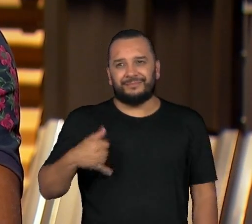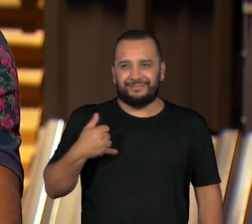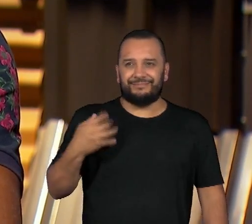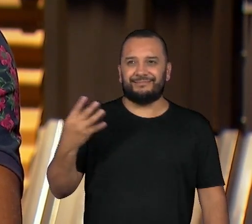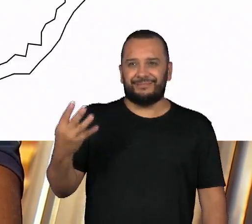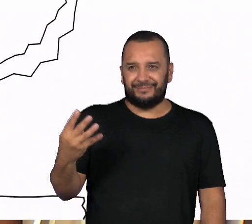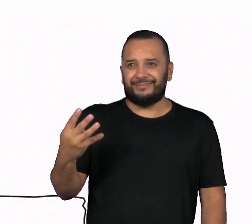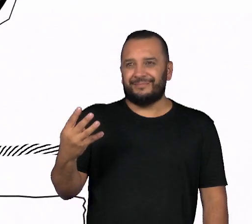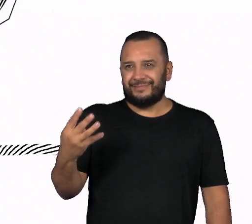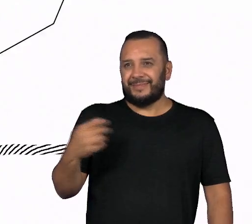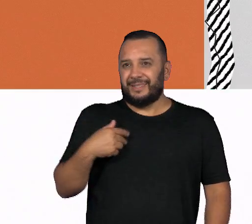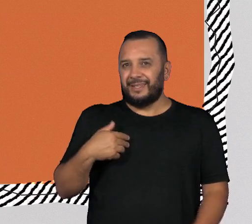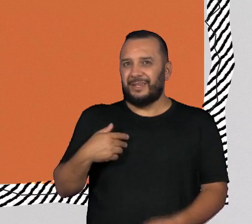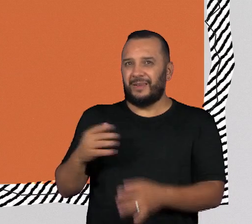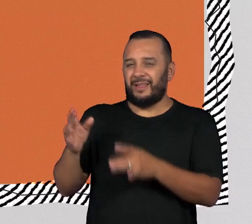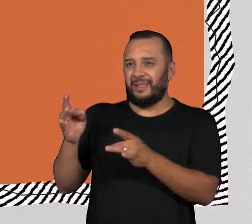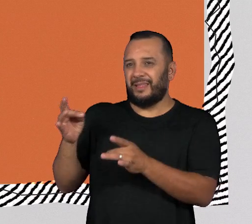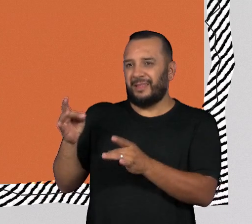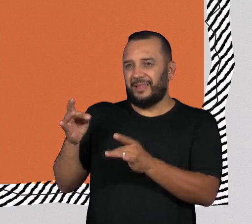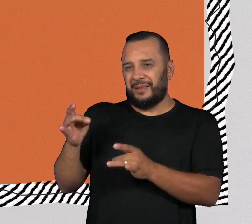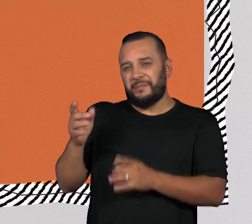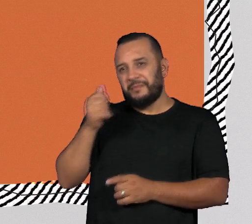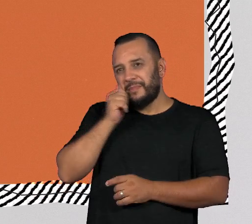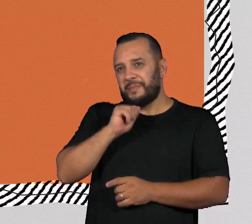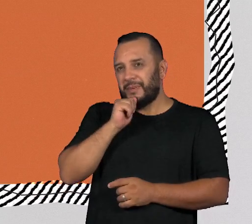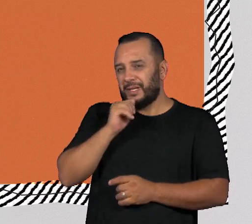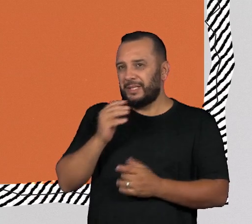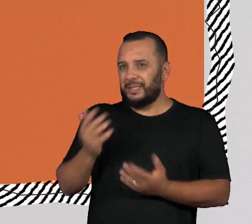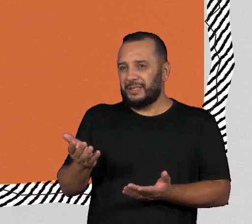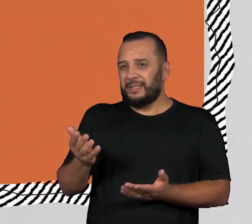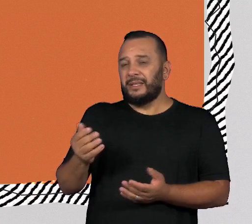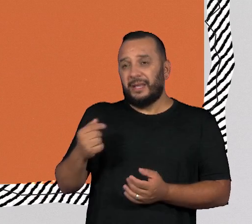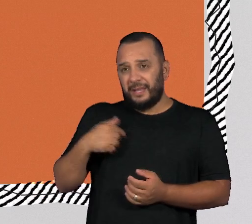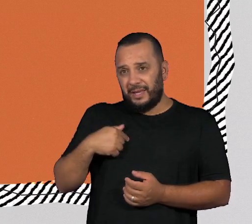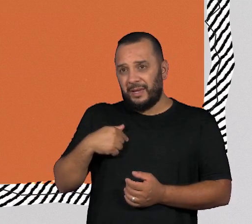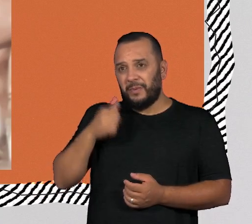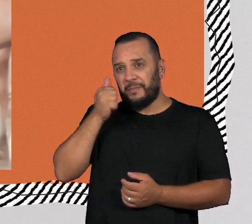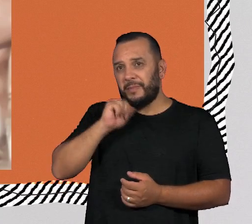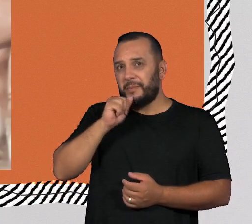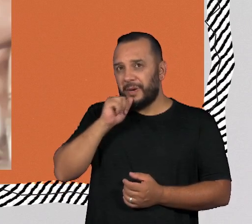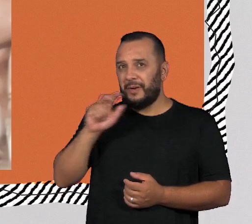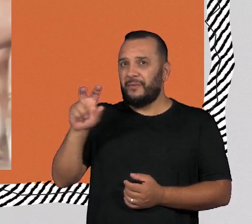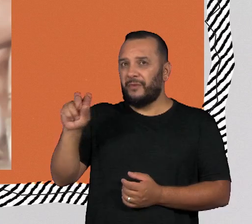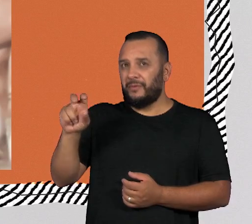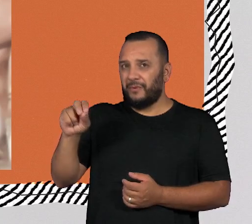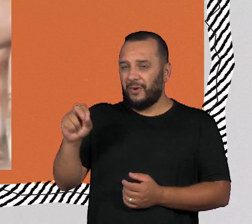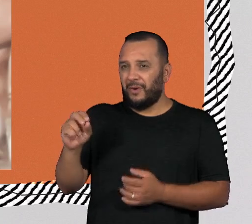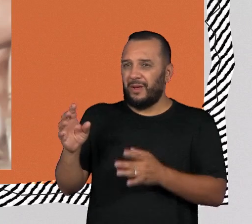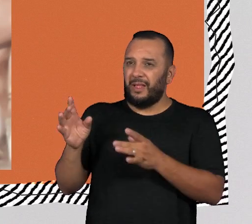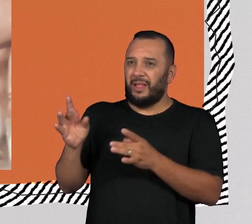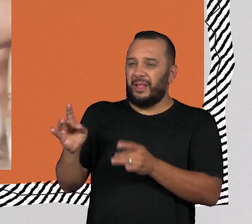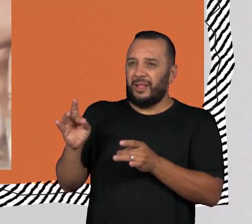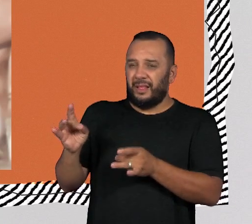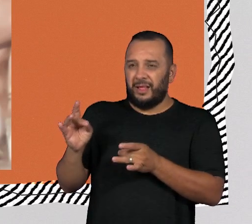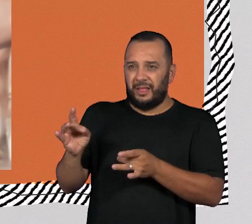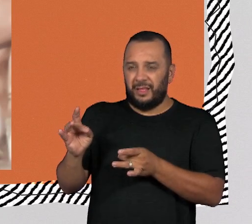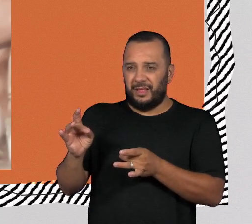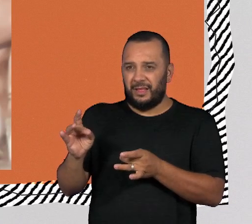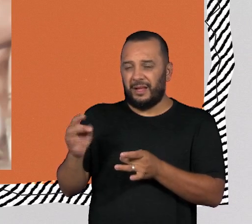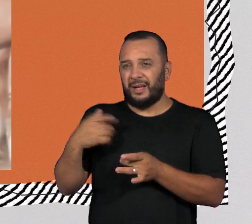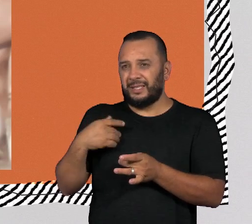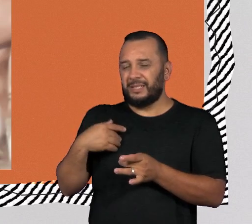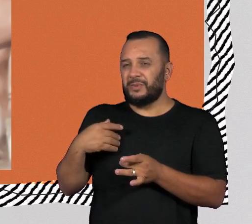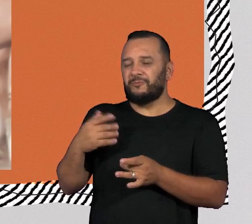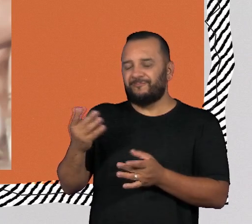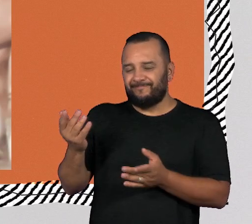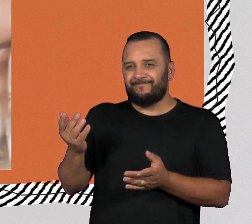anos de idade, eu era muito apegado, porque era só eu na época, né? Era só eu, minha mãe e minha avó. Então, demorou um